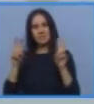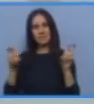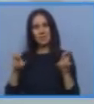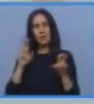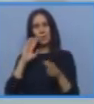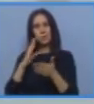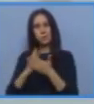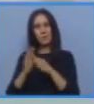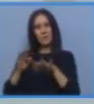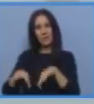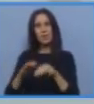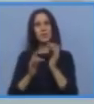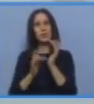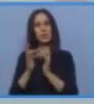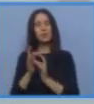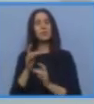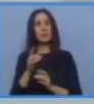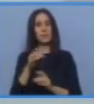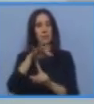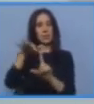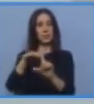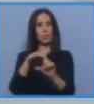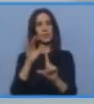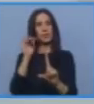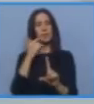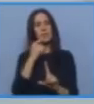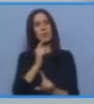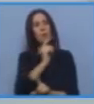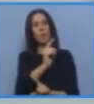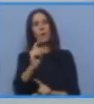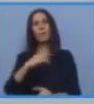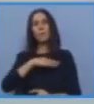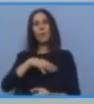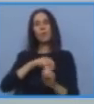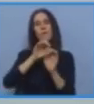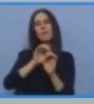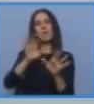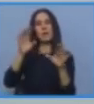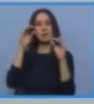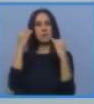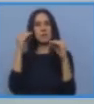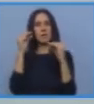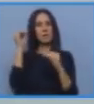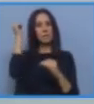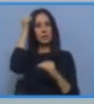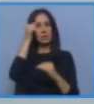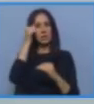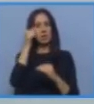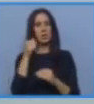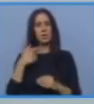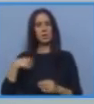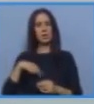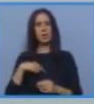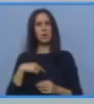Jesus, quando se despede dos apóstolos e lhes diz: ide por todo o mundo, ensinai e batizai, e